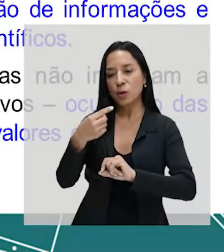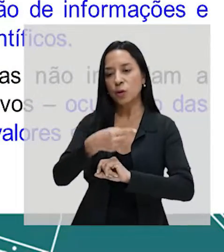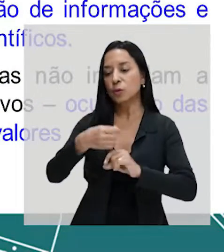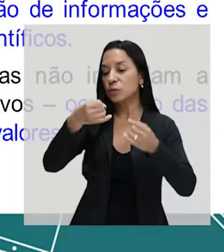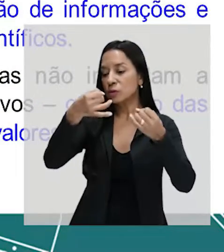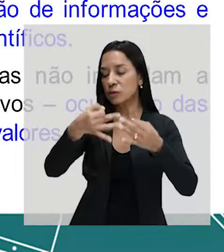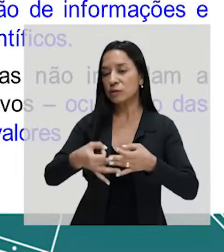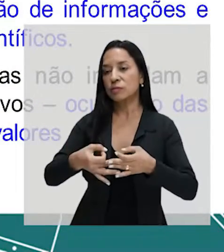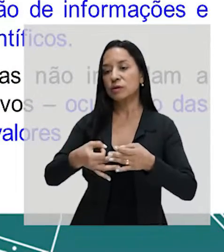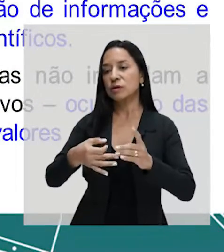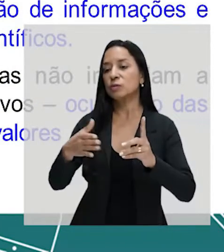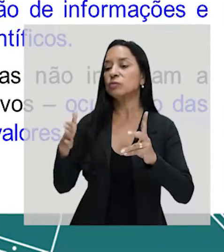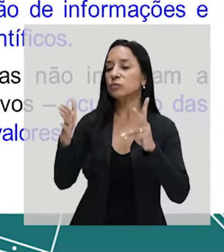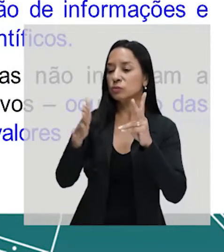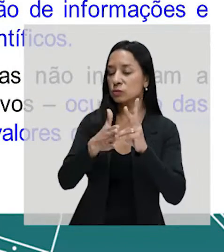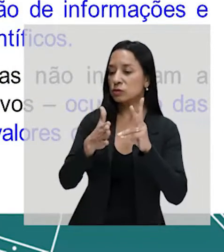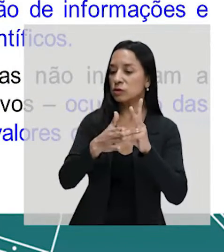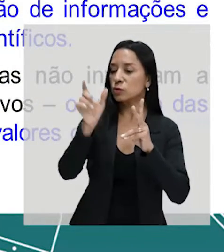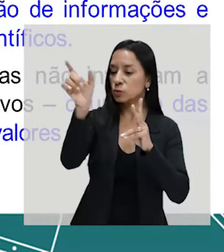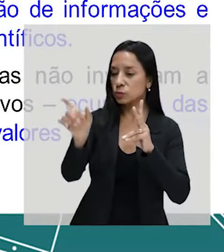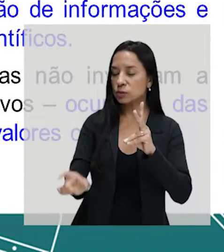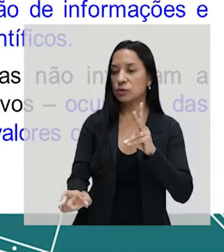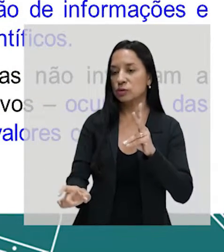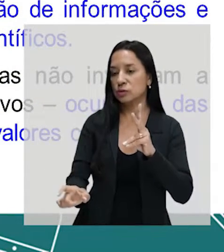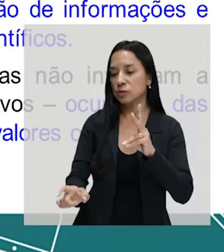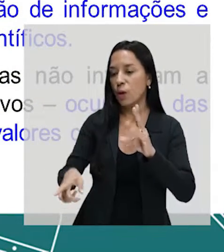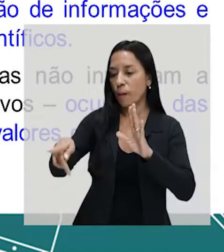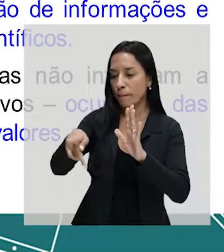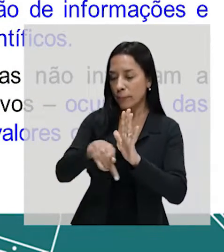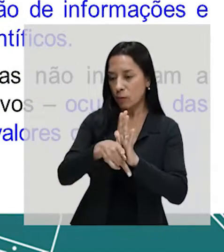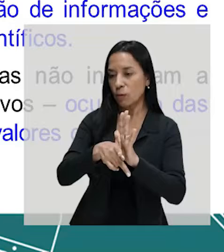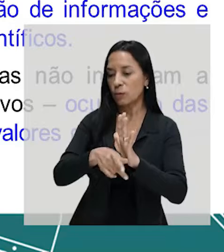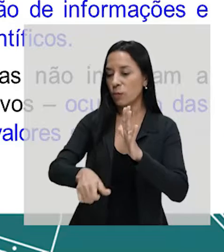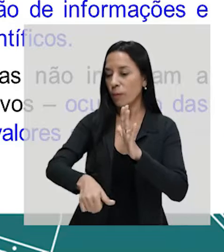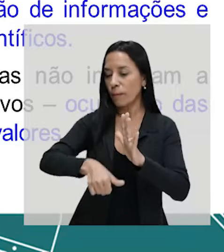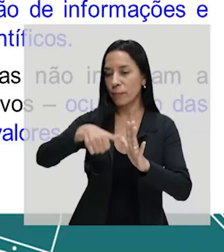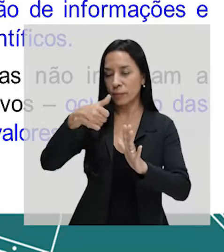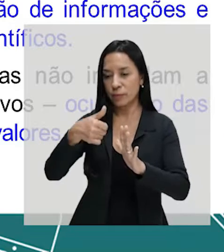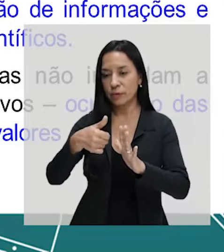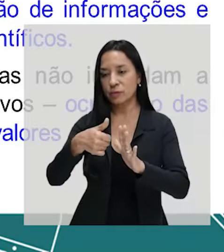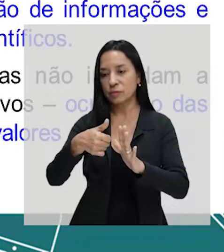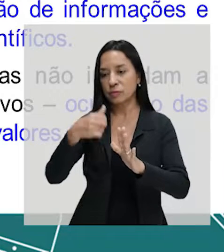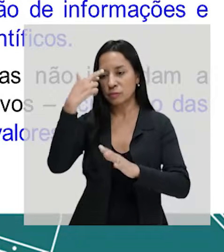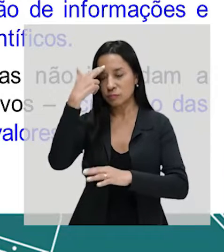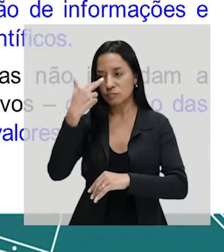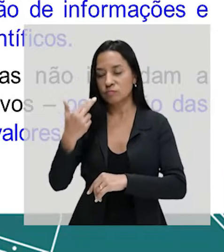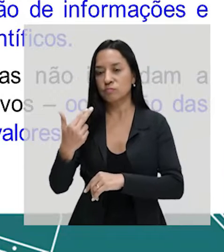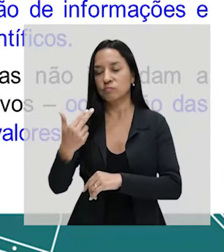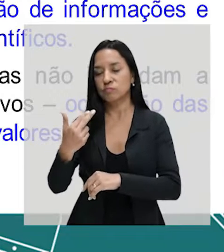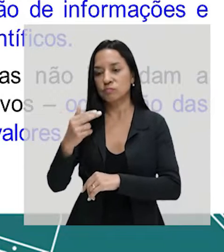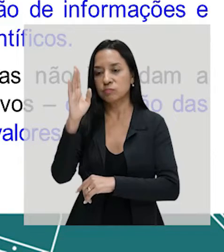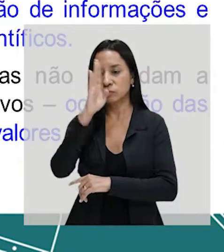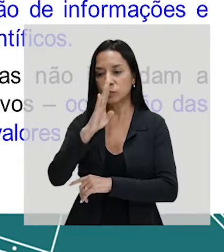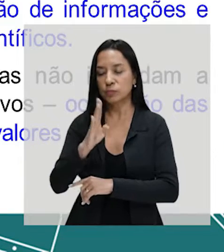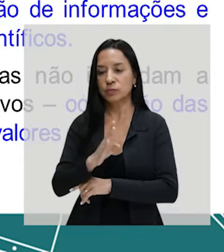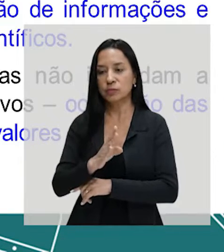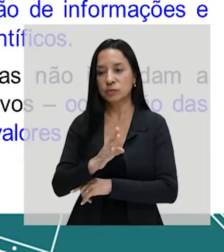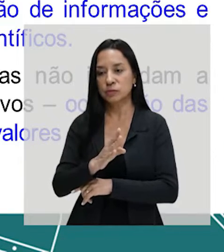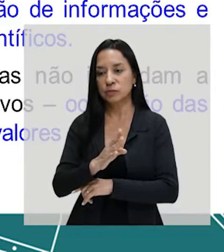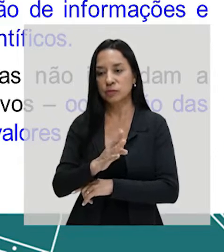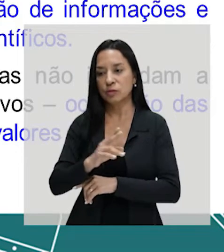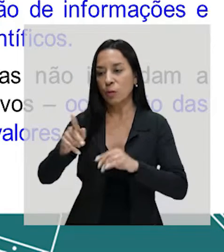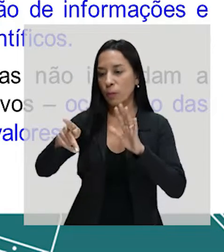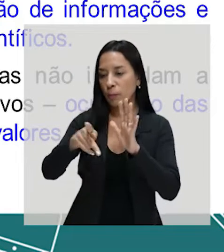sobre os índios os ativos e da história do Brasil os